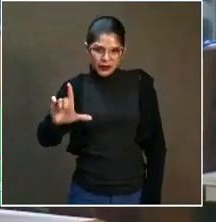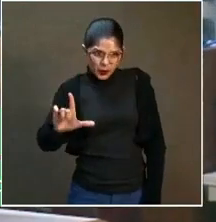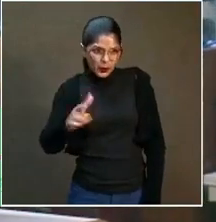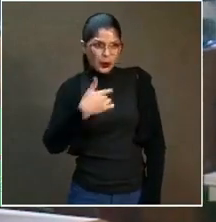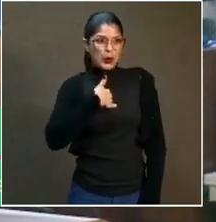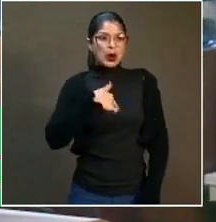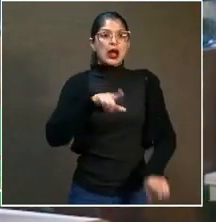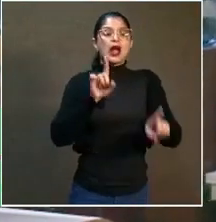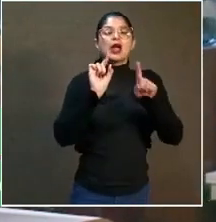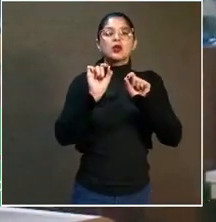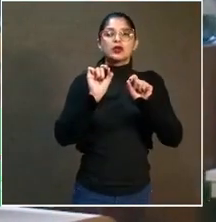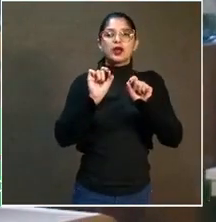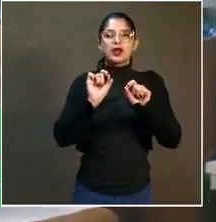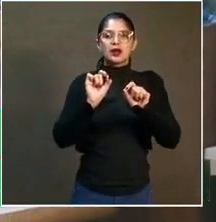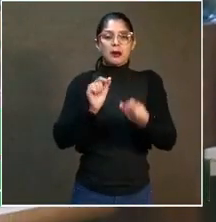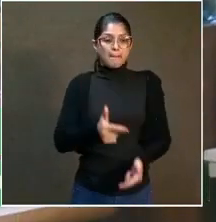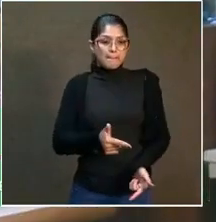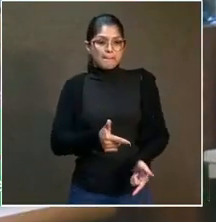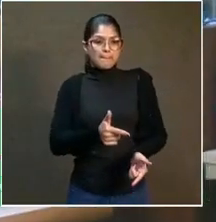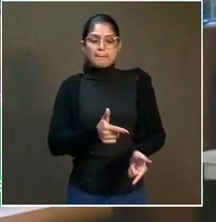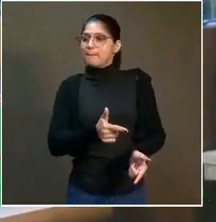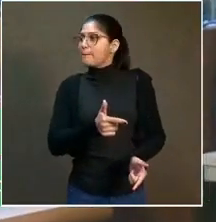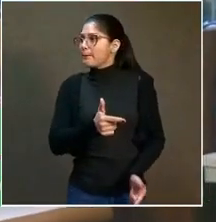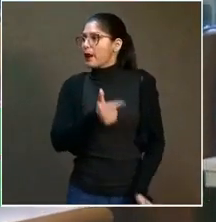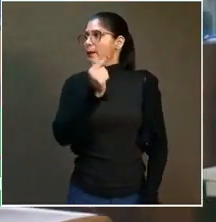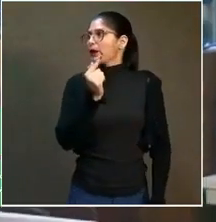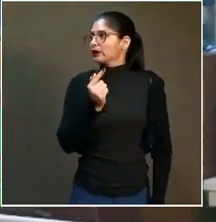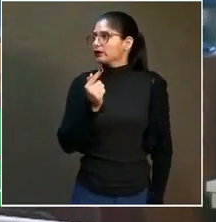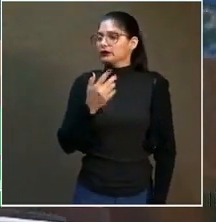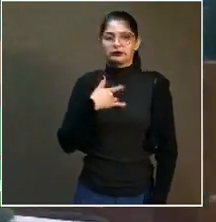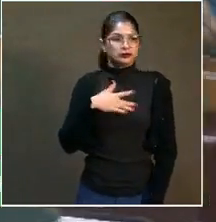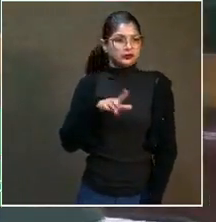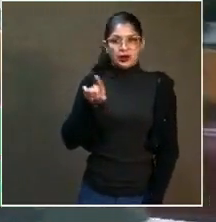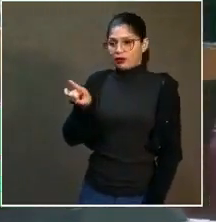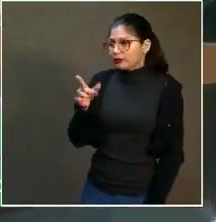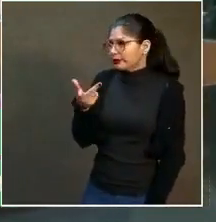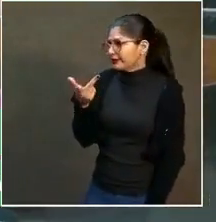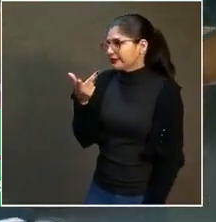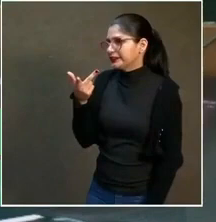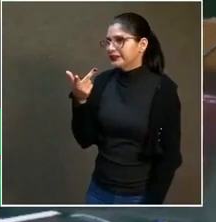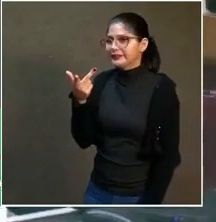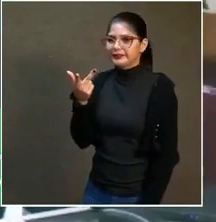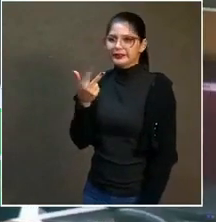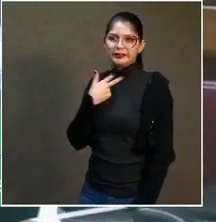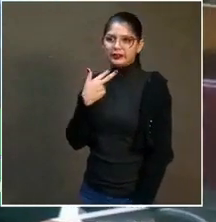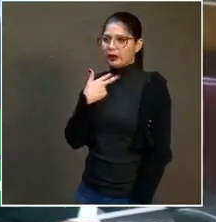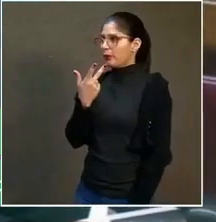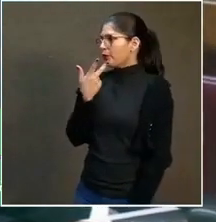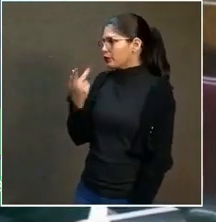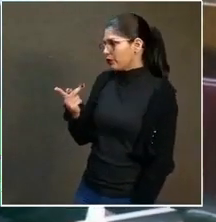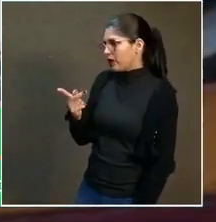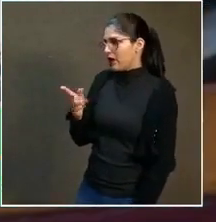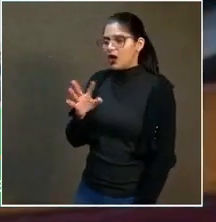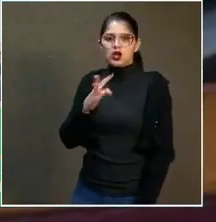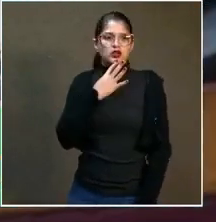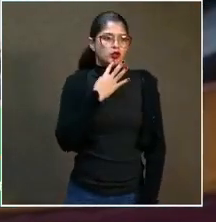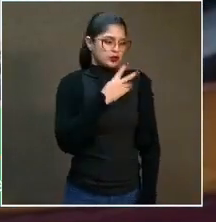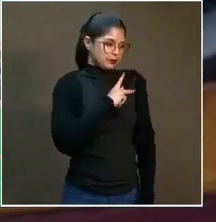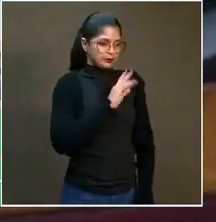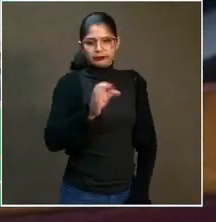executou um jovem. Doutor, isso tudo também é matéria jornalística, né? De conhecimento público, excelência.